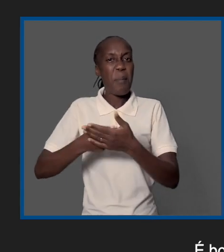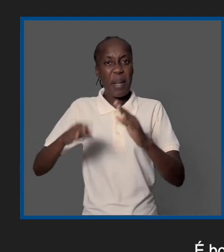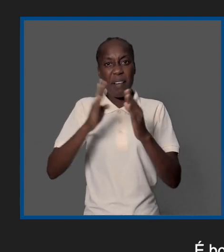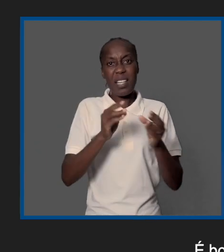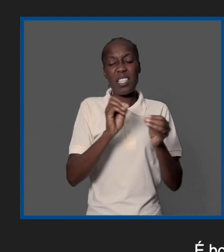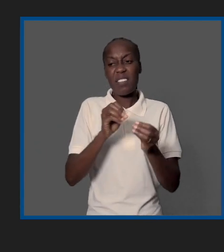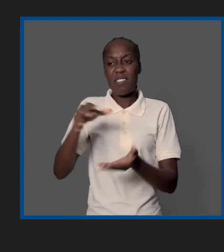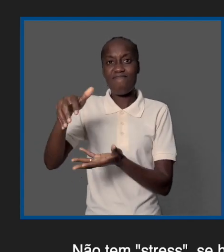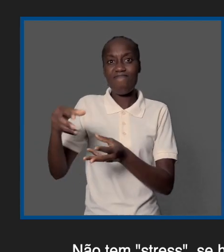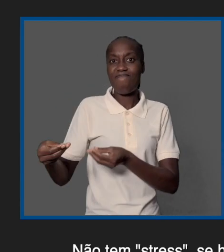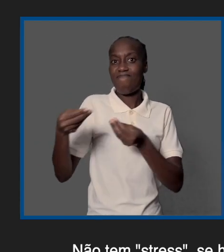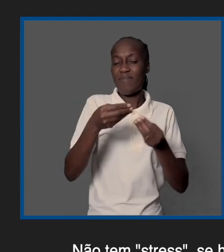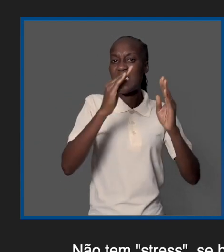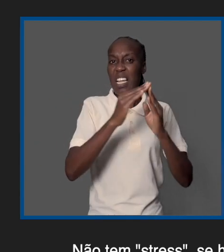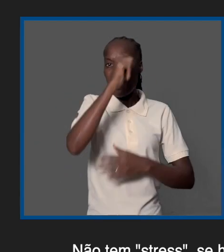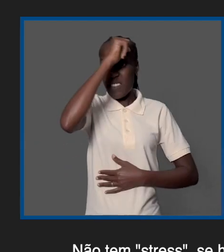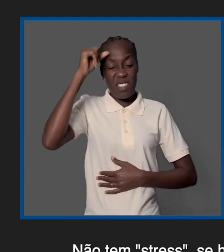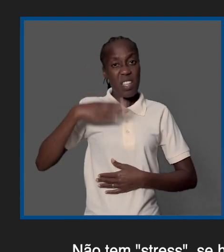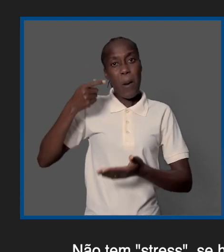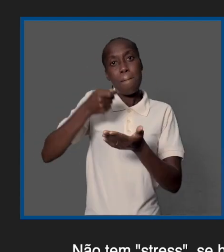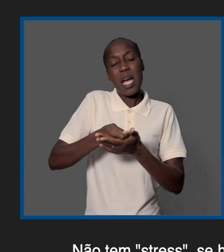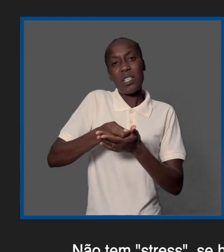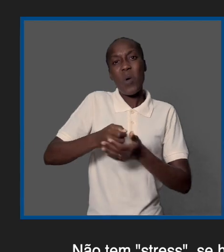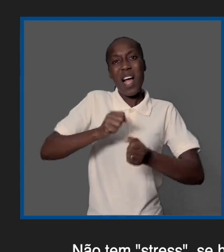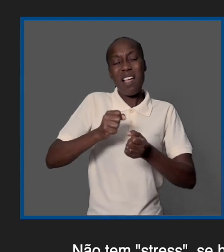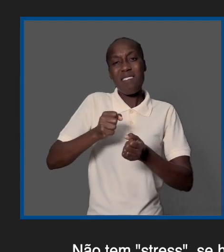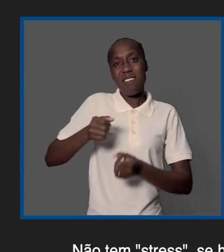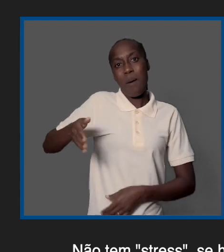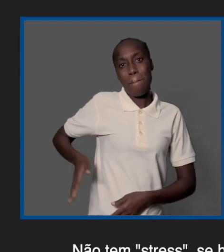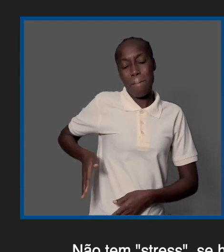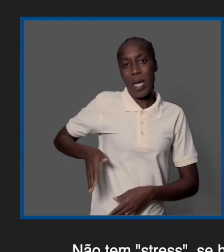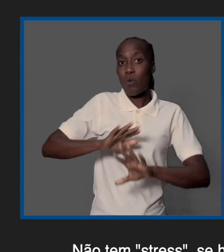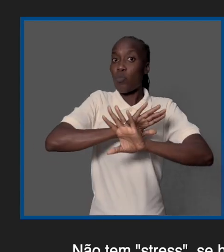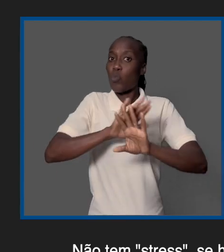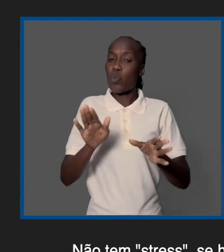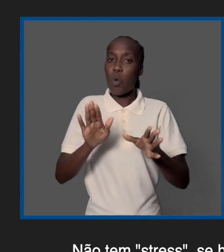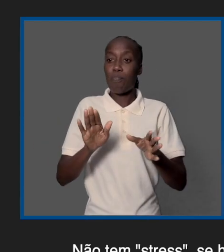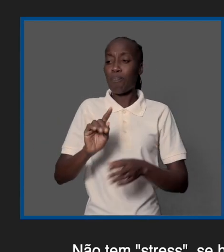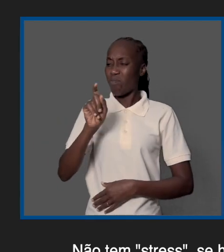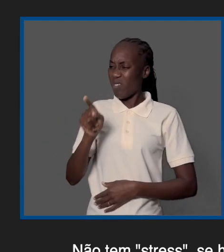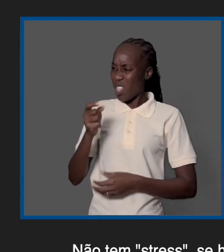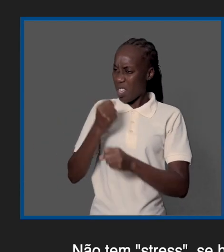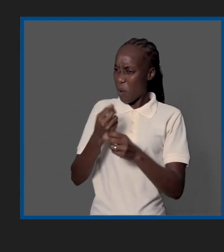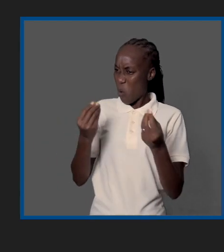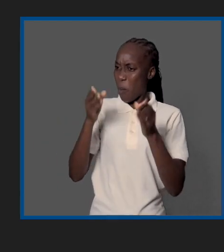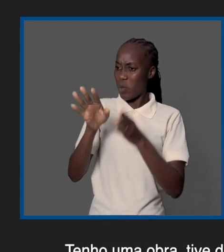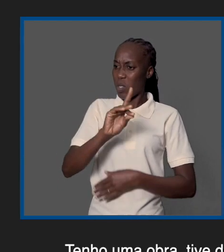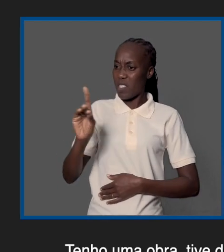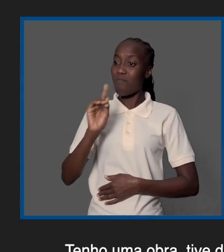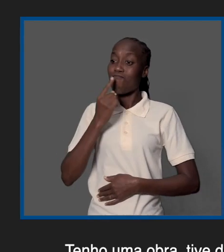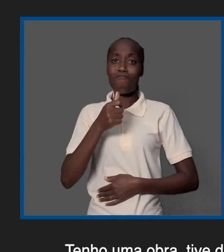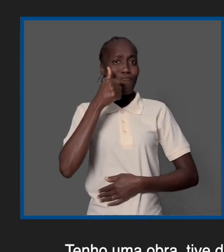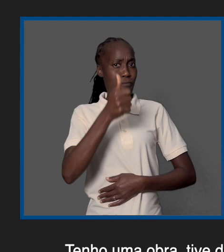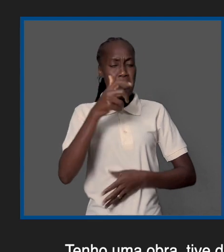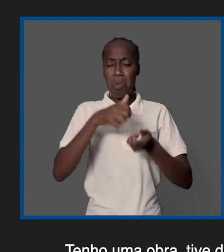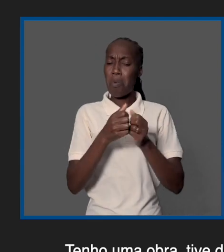tem problema. Não tem estresse, vai ter movimento. Nós recebemos bem sem estresse com ele. Tinha uma